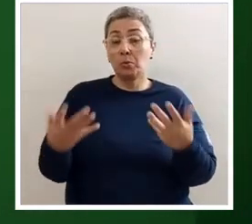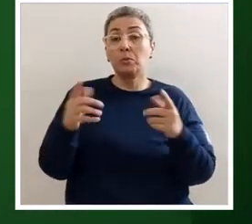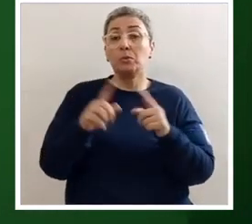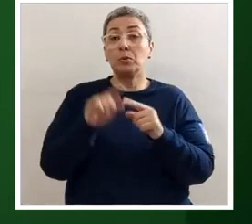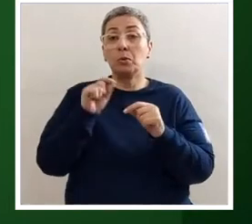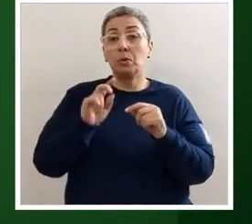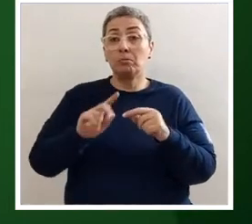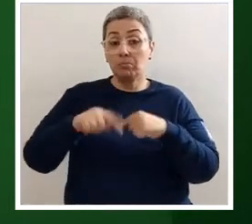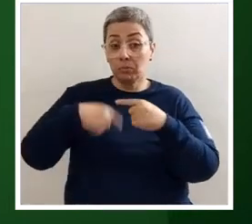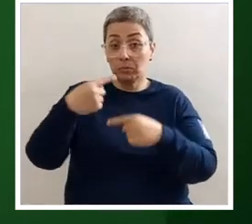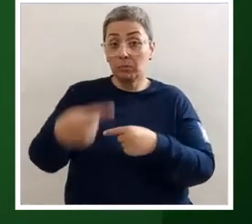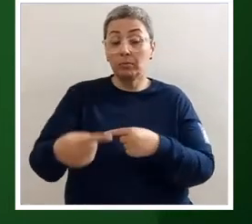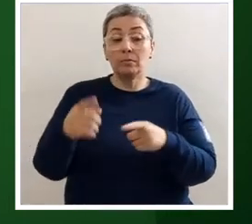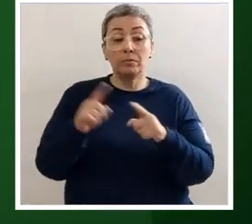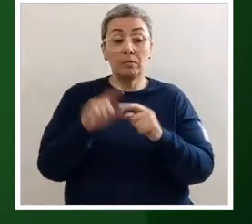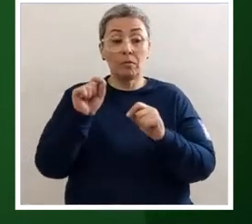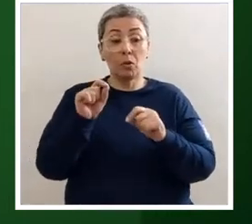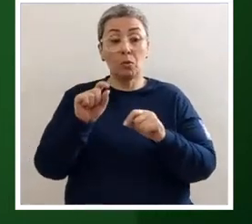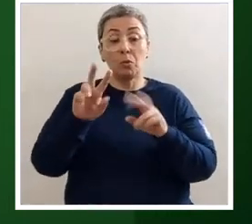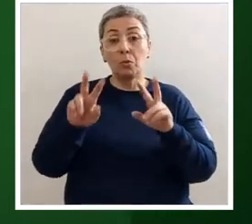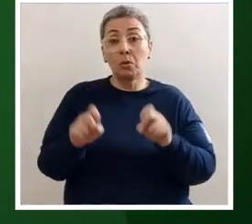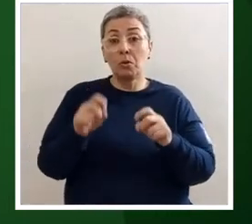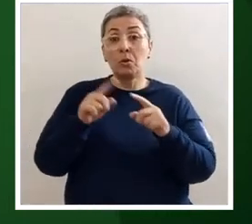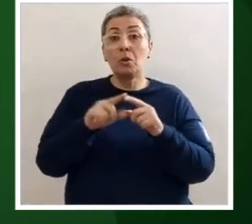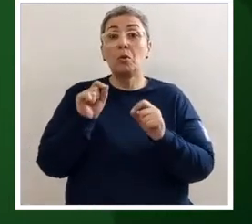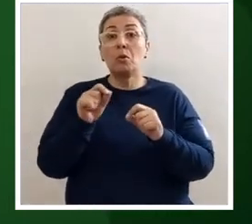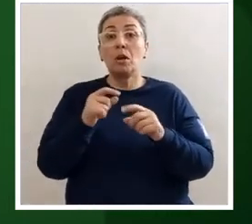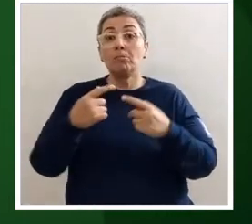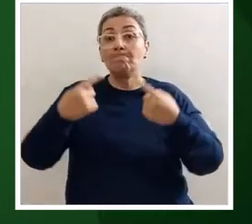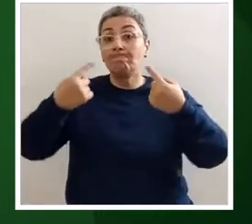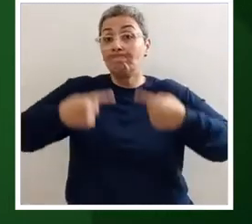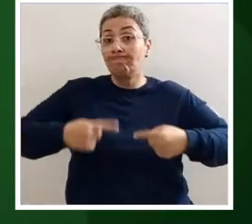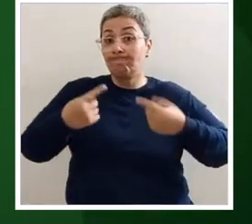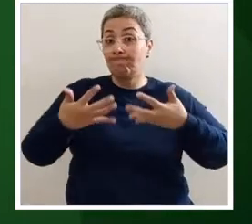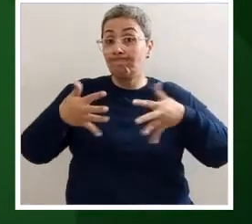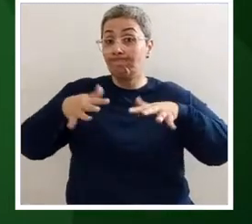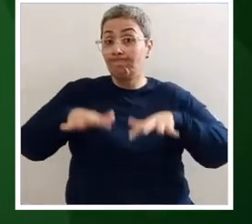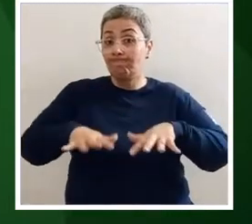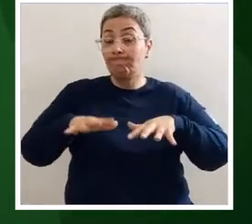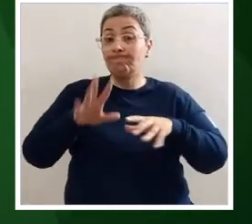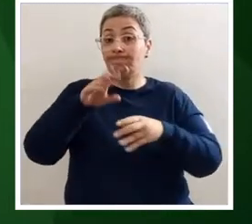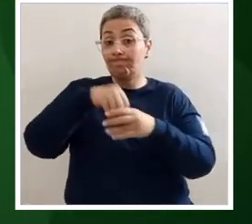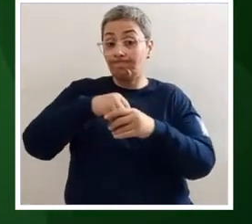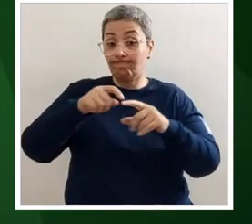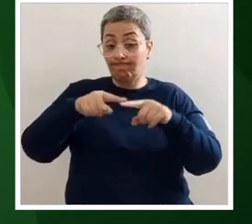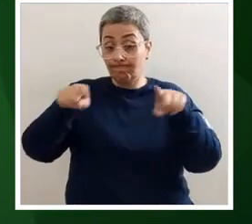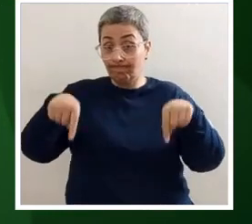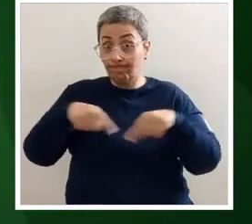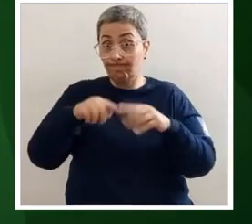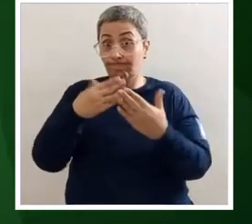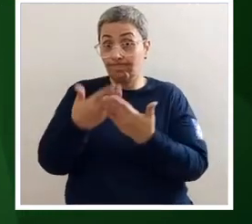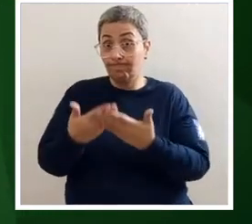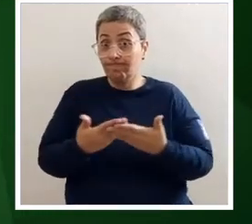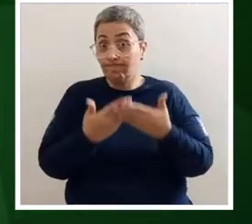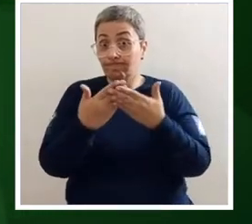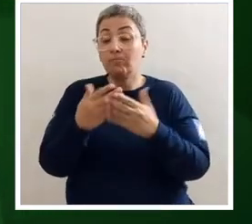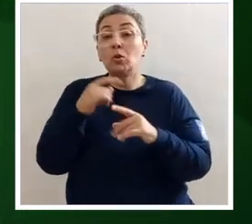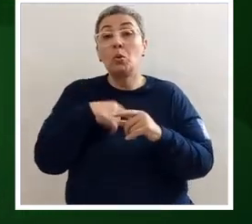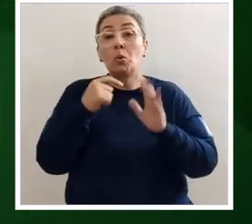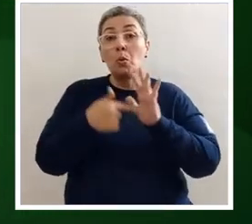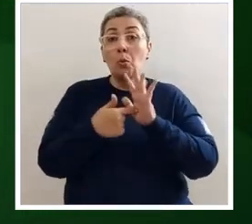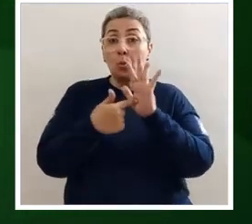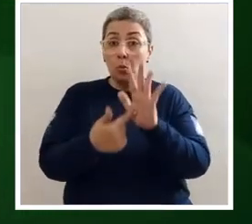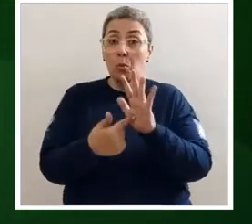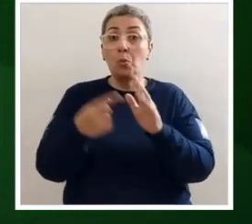sequência a esta questão dos desafios da inclusão dentro da sala de aula eu trago